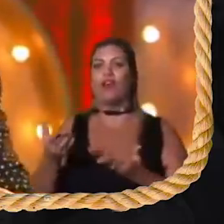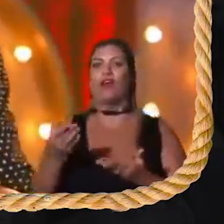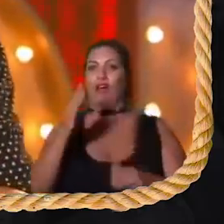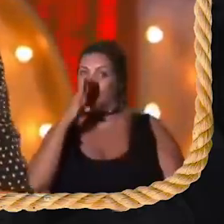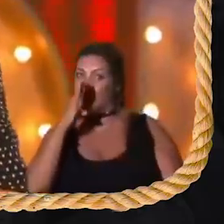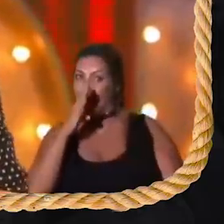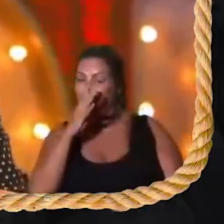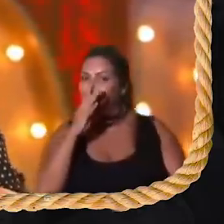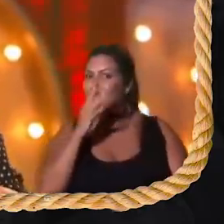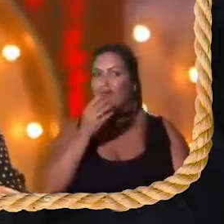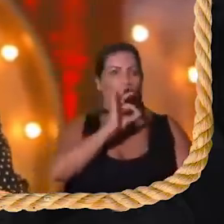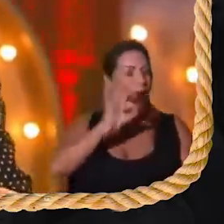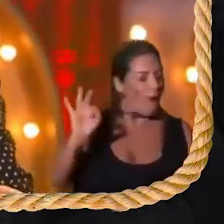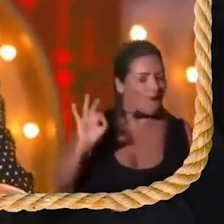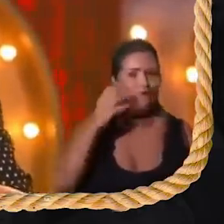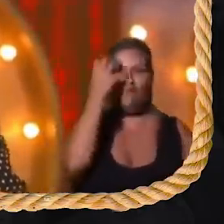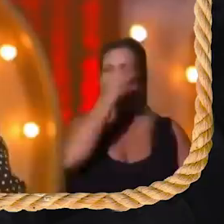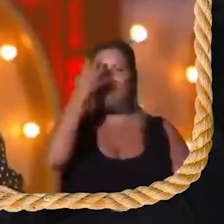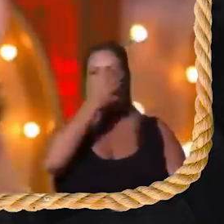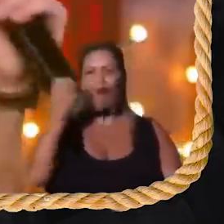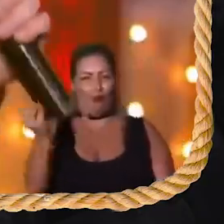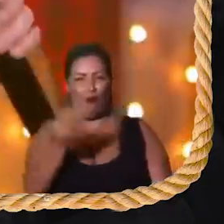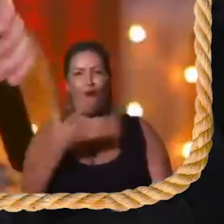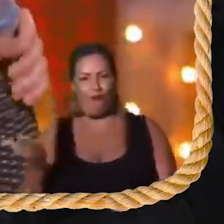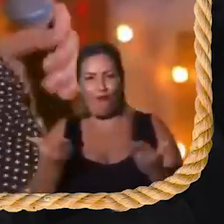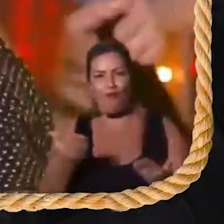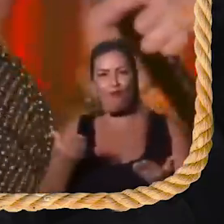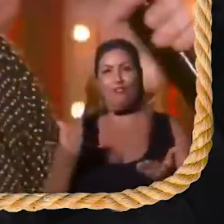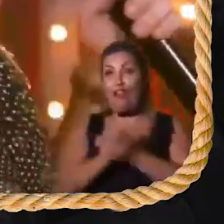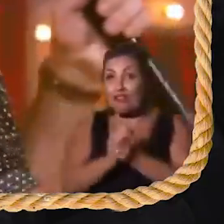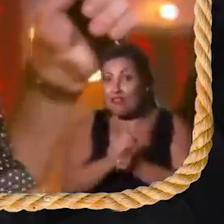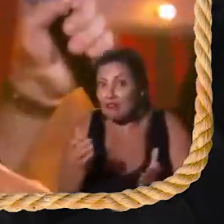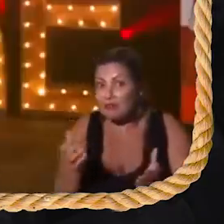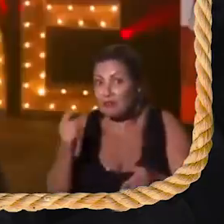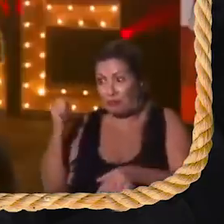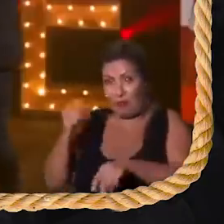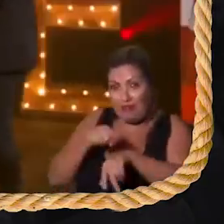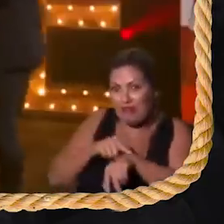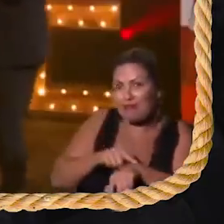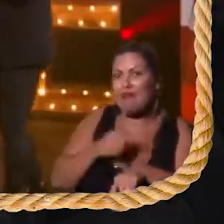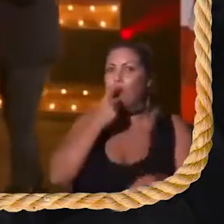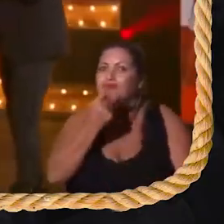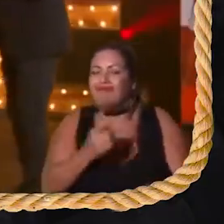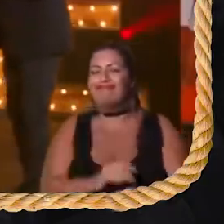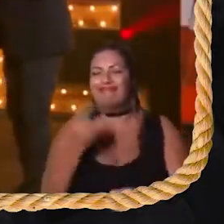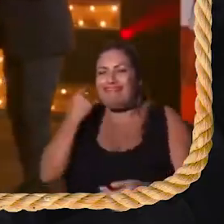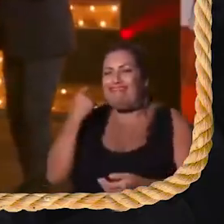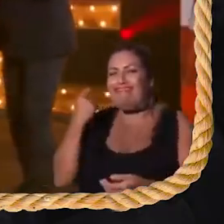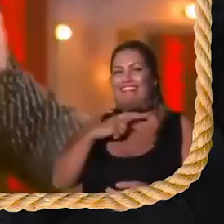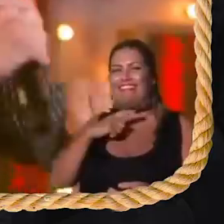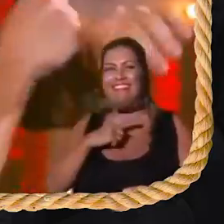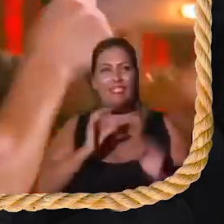maiores cantores dessa nova geração. Casado de pouco. Ih, tá trepando. De poucozinho para cá? Casou poucozinho,